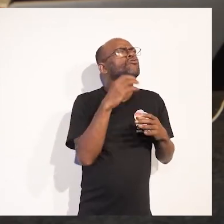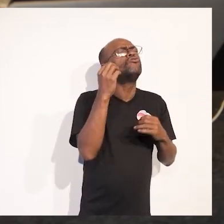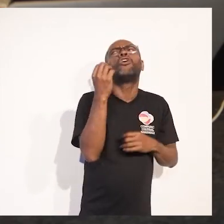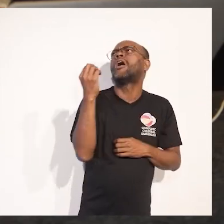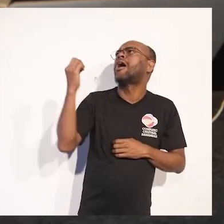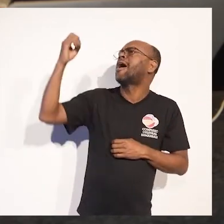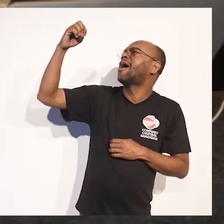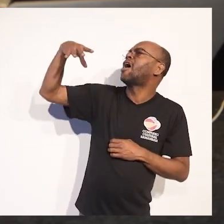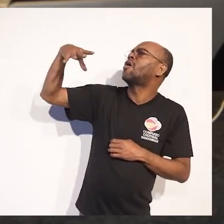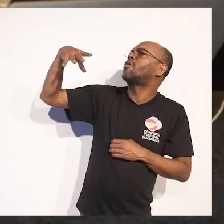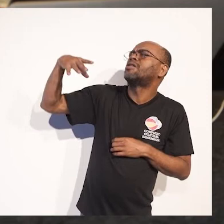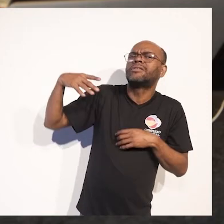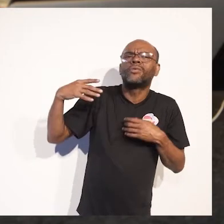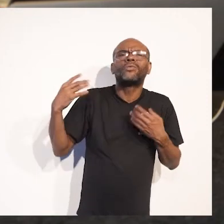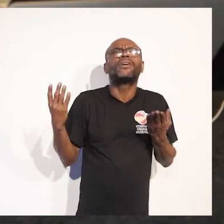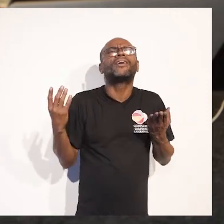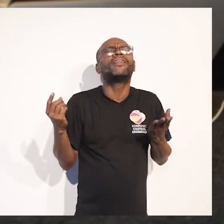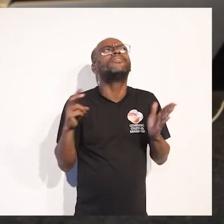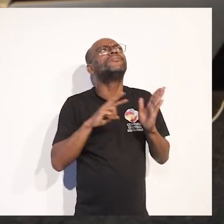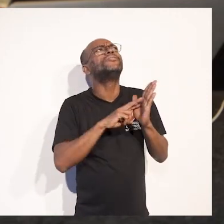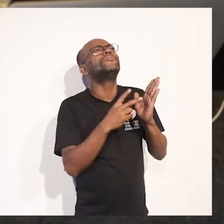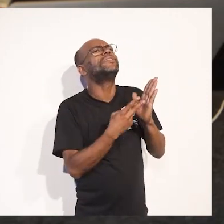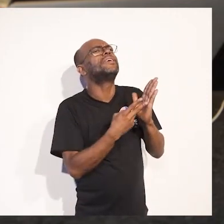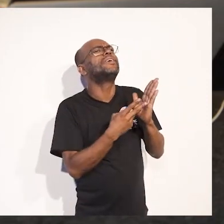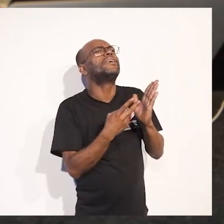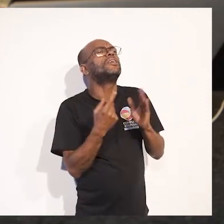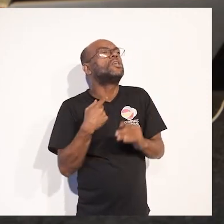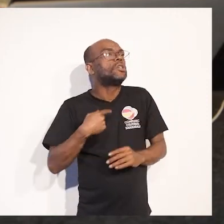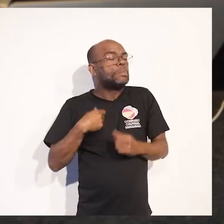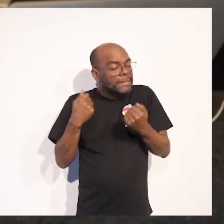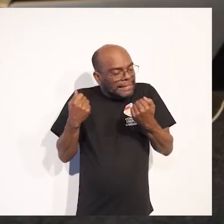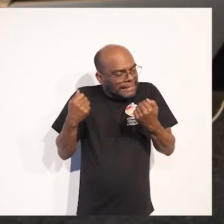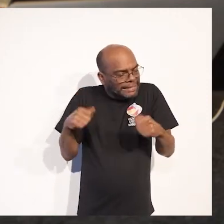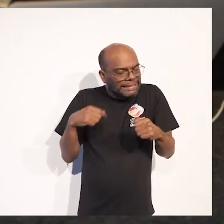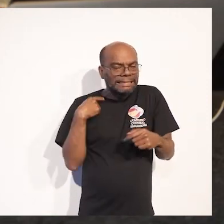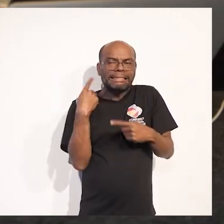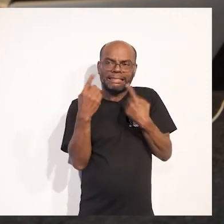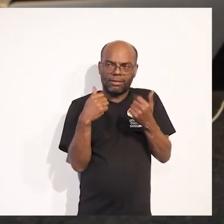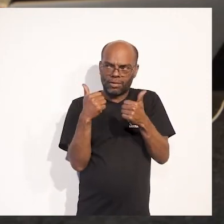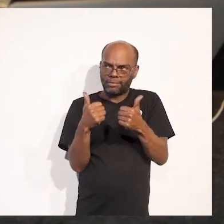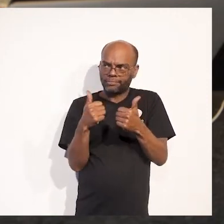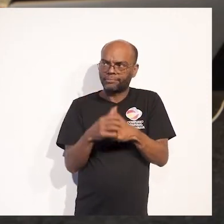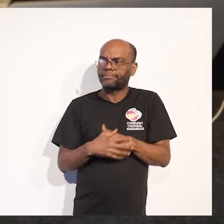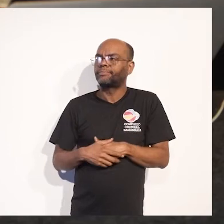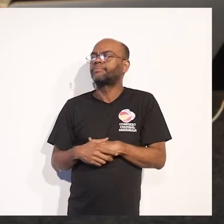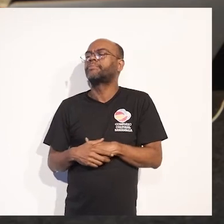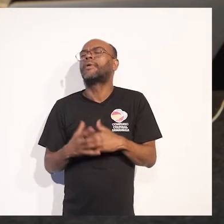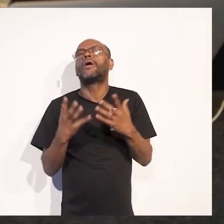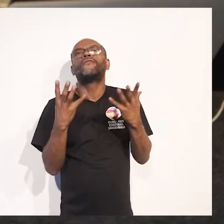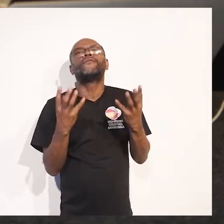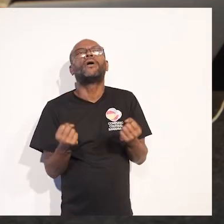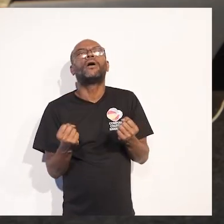representa um índice de reprodução de cor que a gente precisa, tá bom?